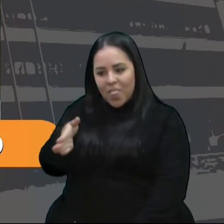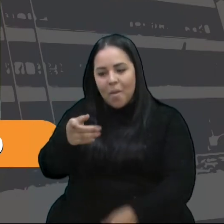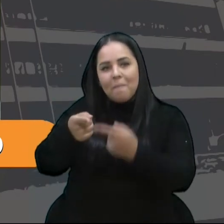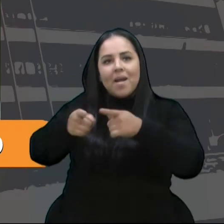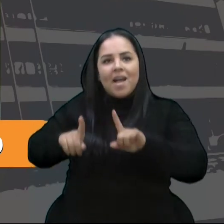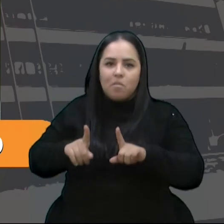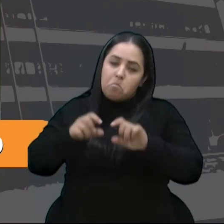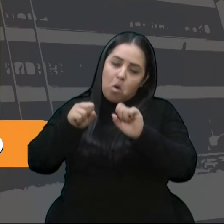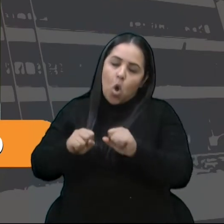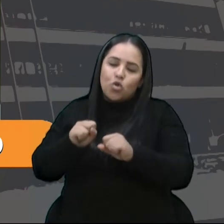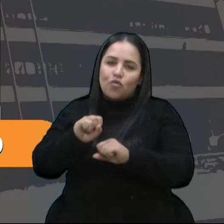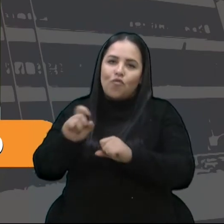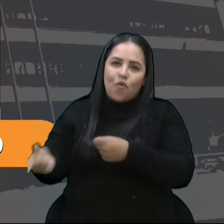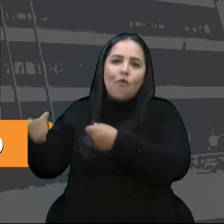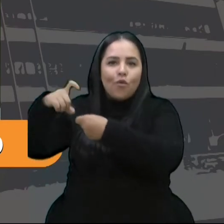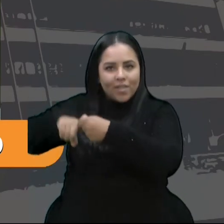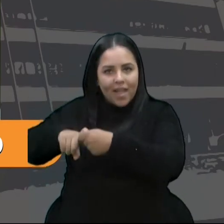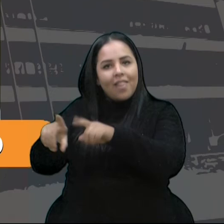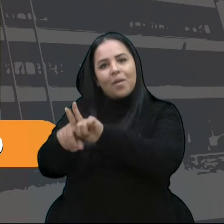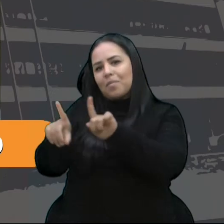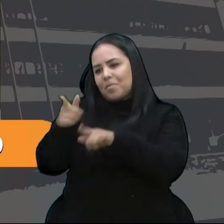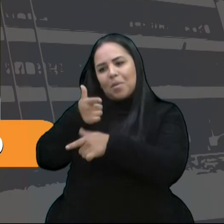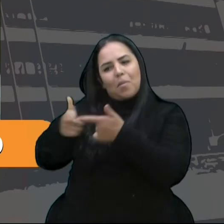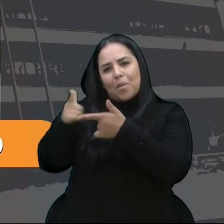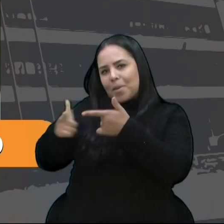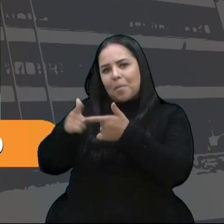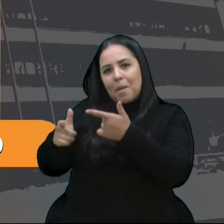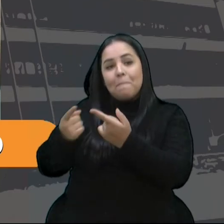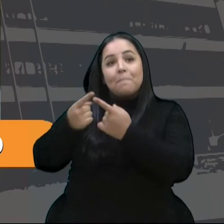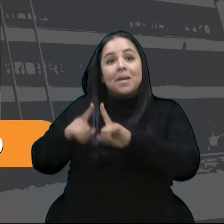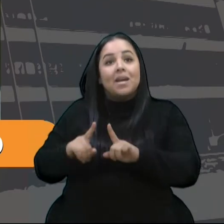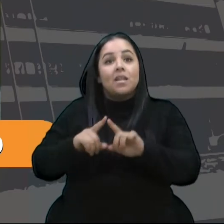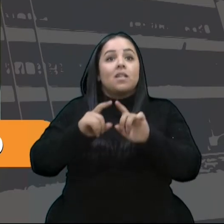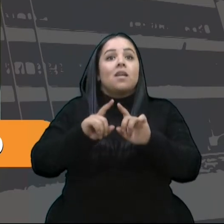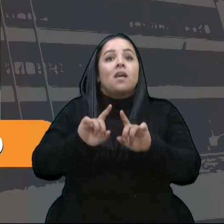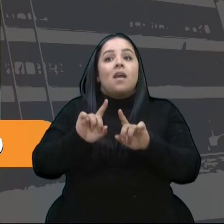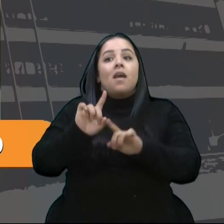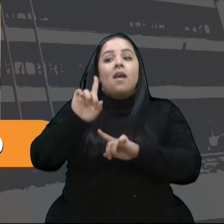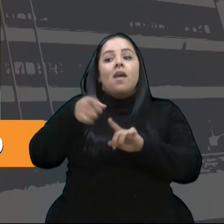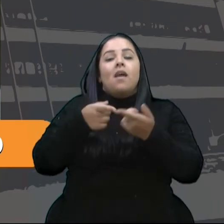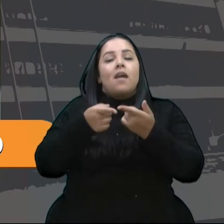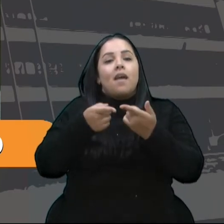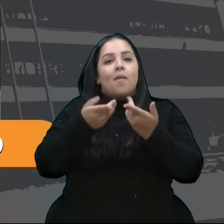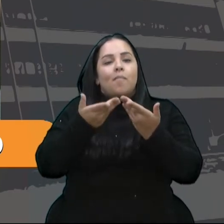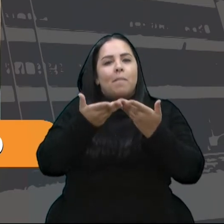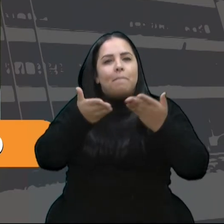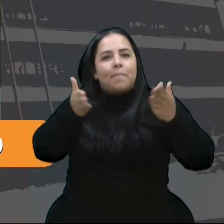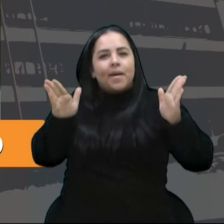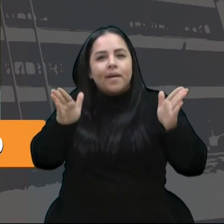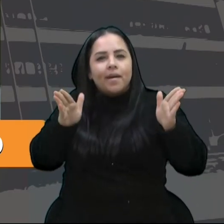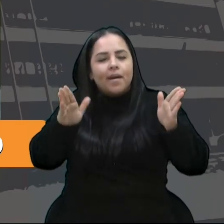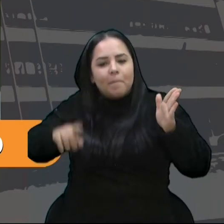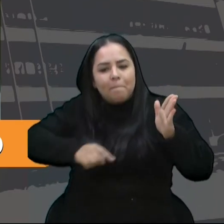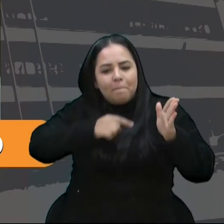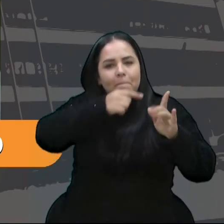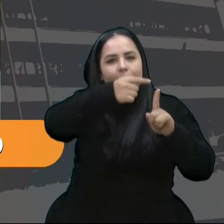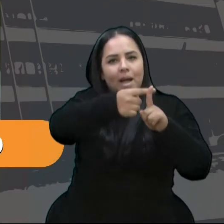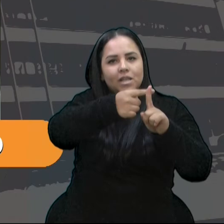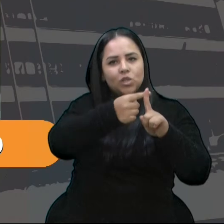posso voltar também sem problema nenhum, mas é uma possibilidade que se abre, é uma possibilidade, uma porta que se